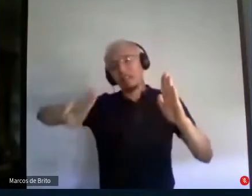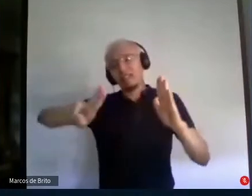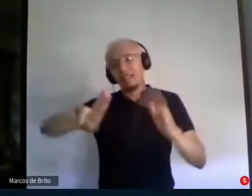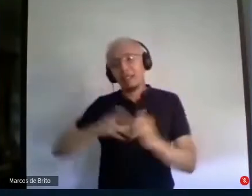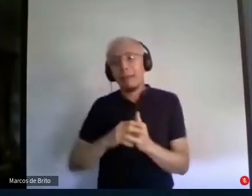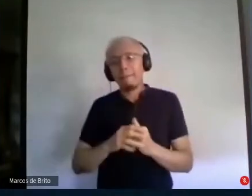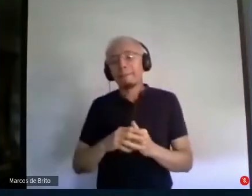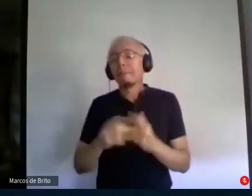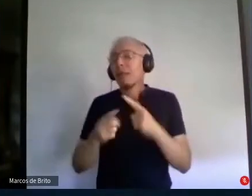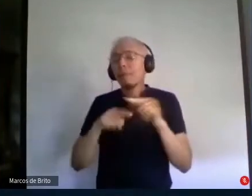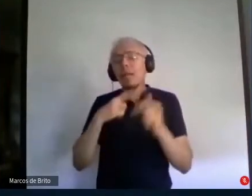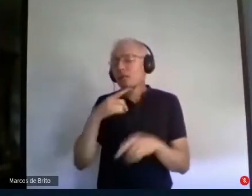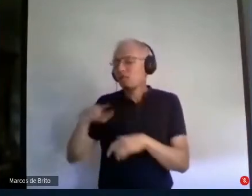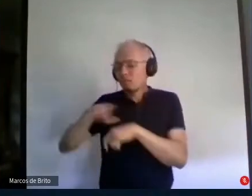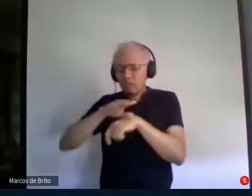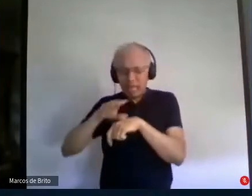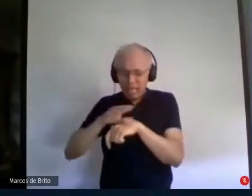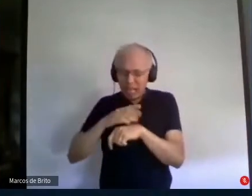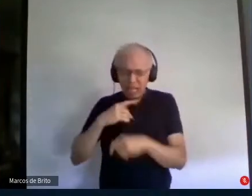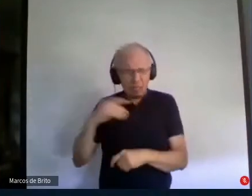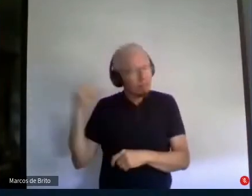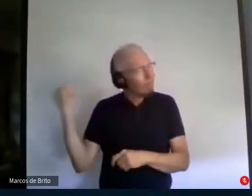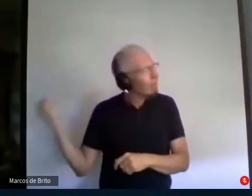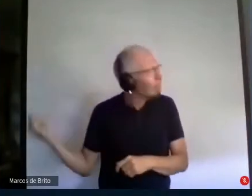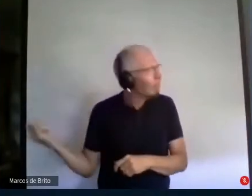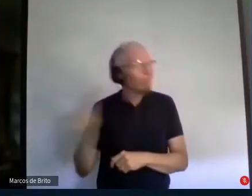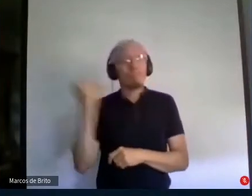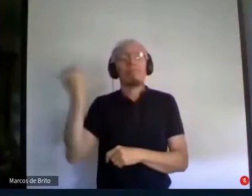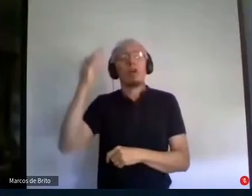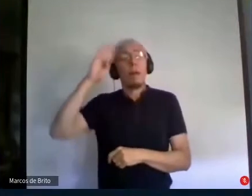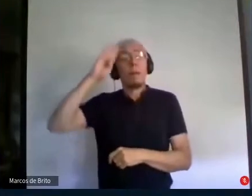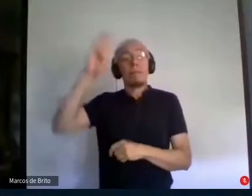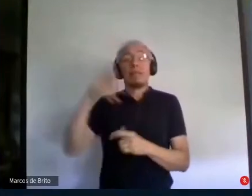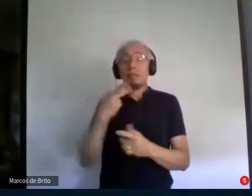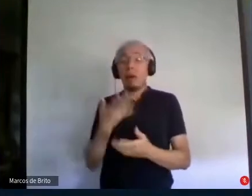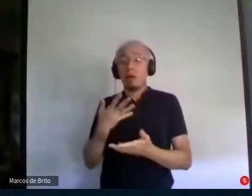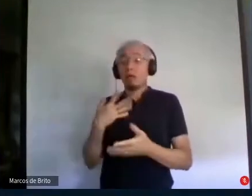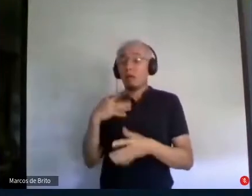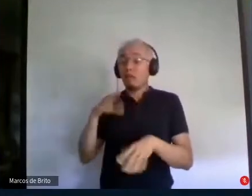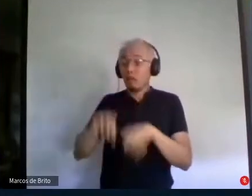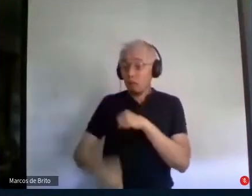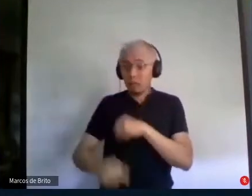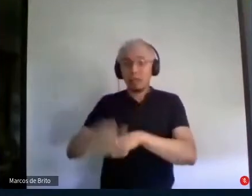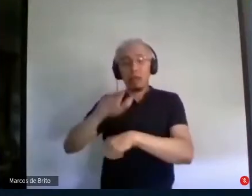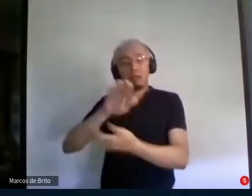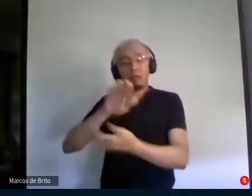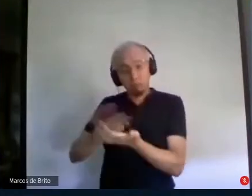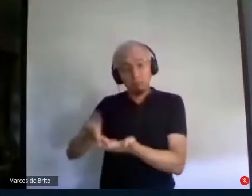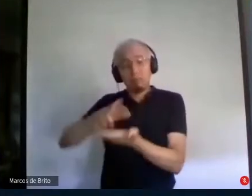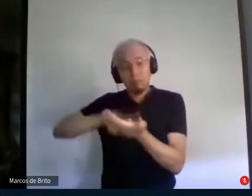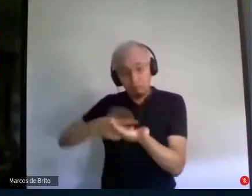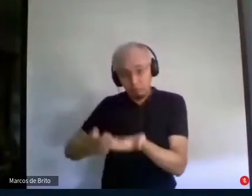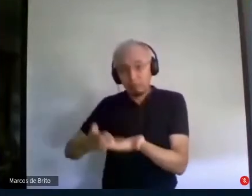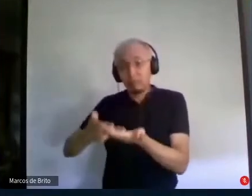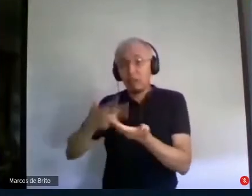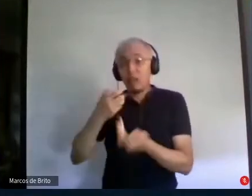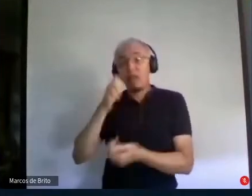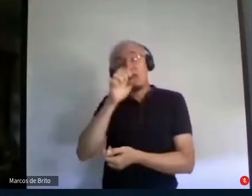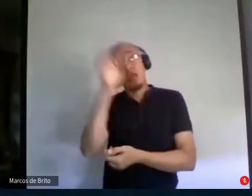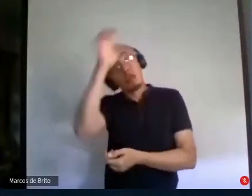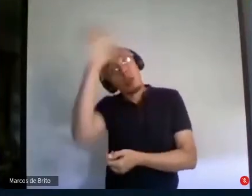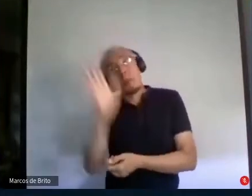um papel central na formação de profissionais tradutores e intérpretes no Brasil, na